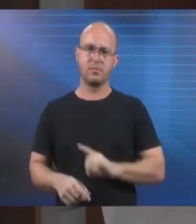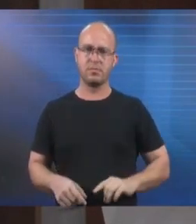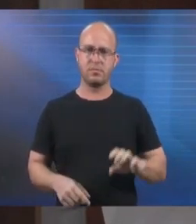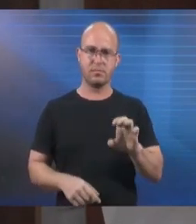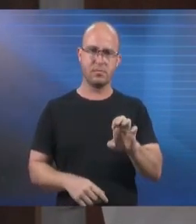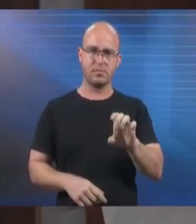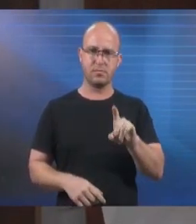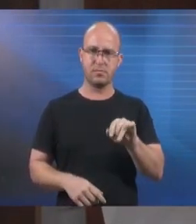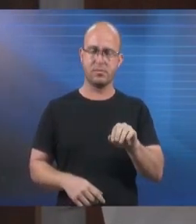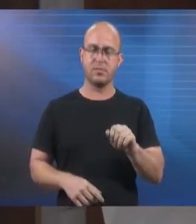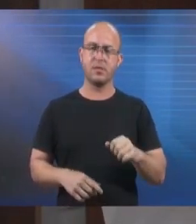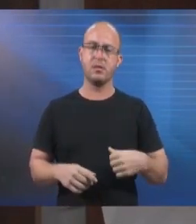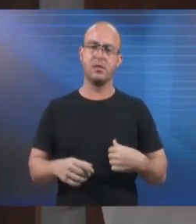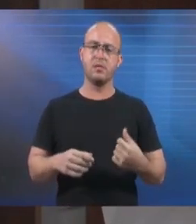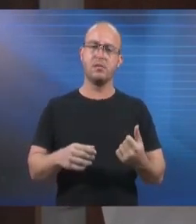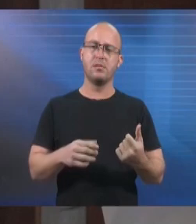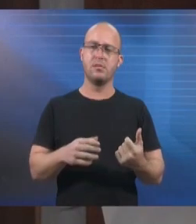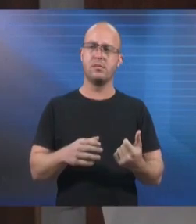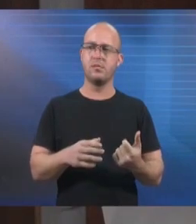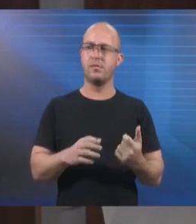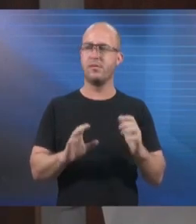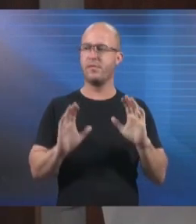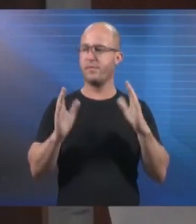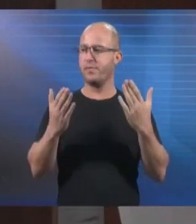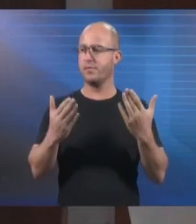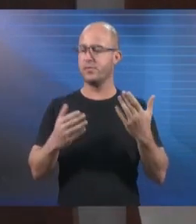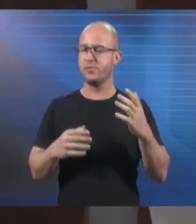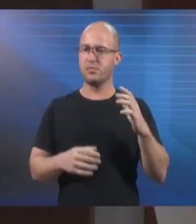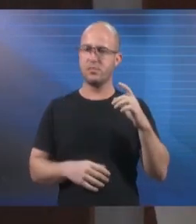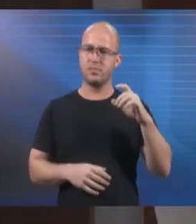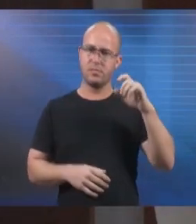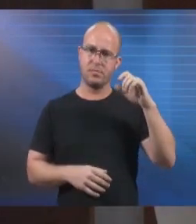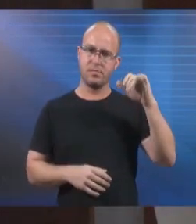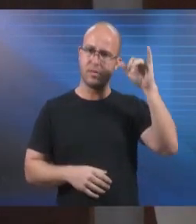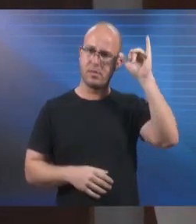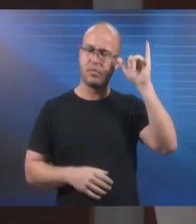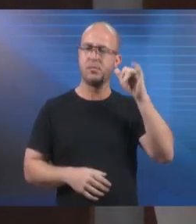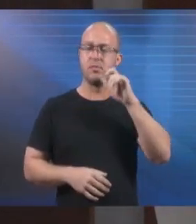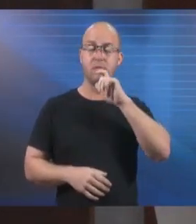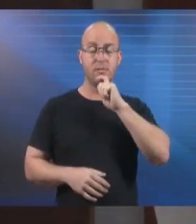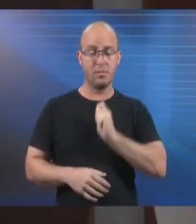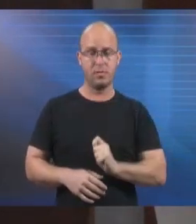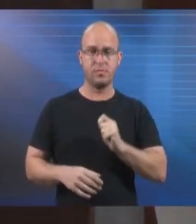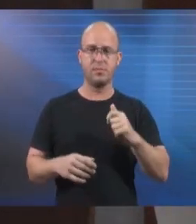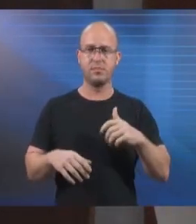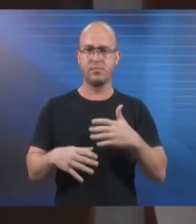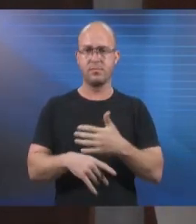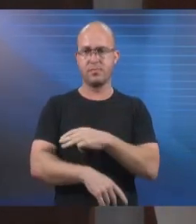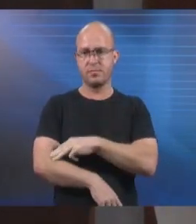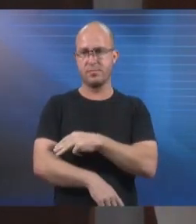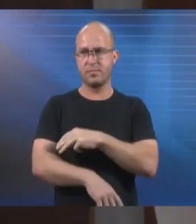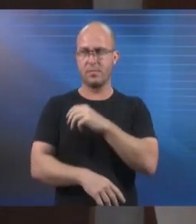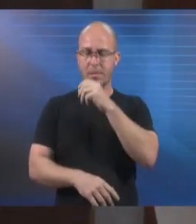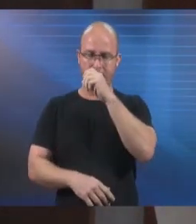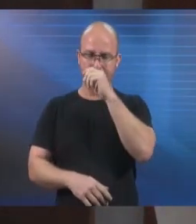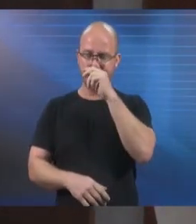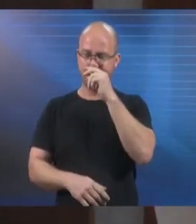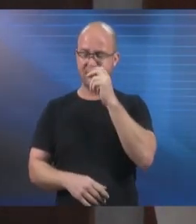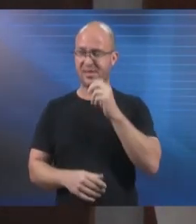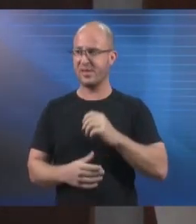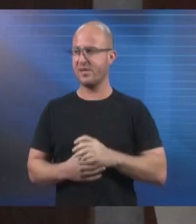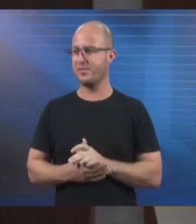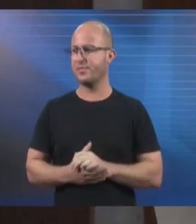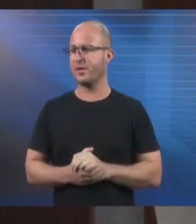Estado do Rio Grande do Norte festa do B na cidade de Mossoró requerimento Deputado Bel Fernandes requer voto de congratulação à comunidade